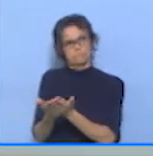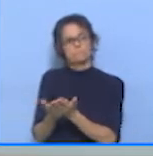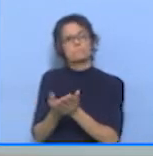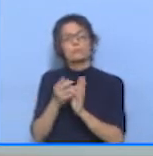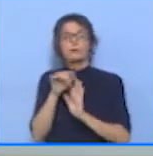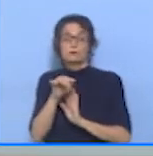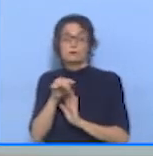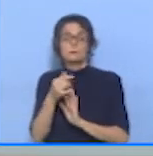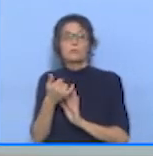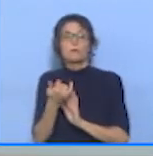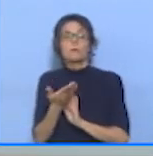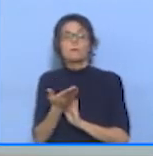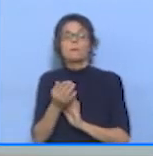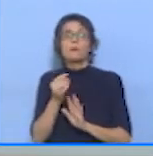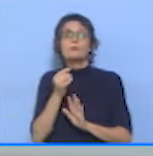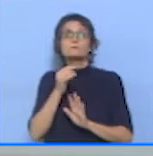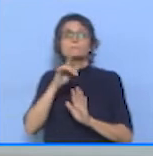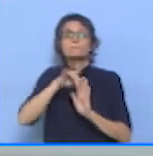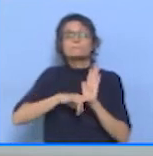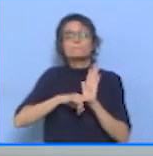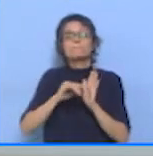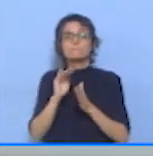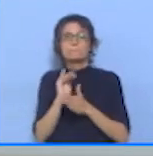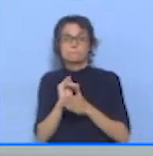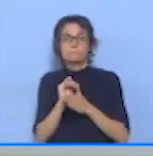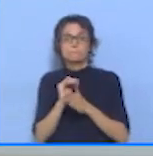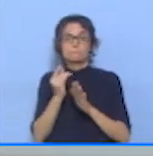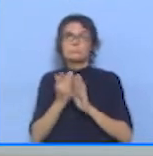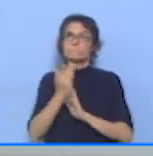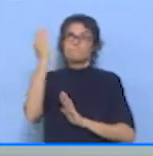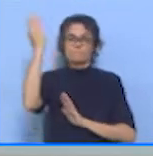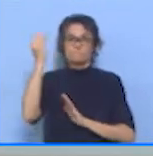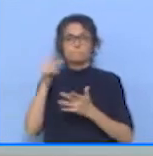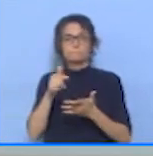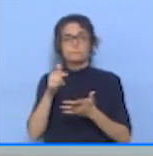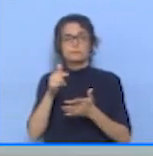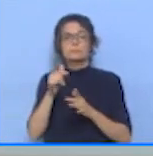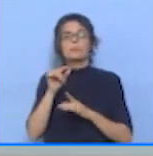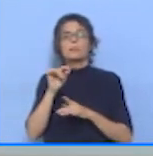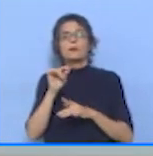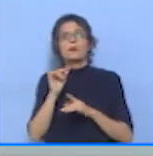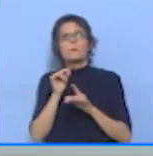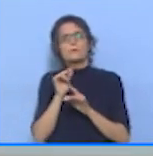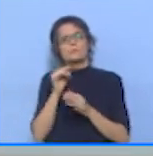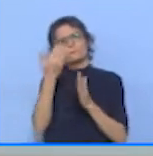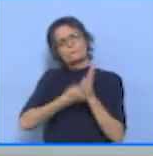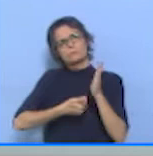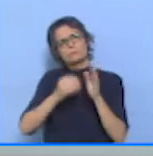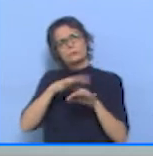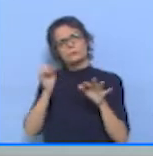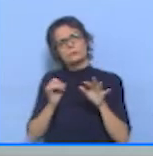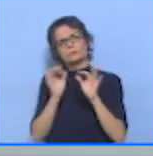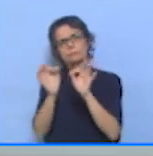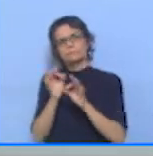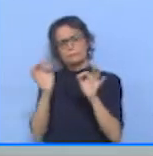concretizam as disposições expressas na encíclica Laudato Si, um documento sobre o cuidado da casa comum publicado